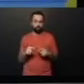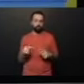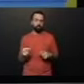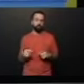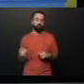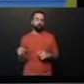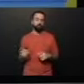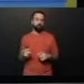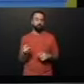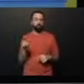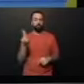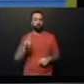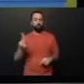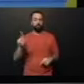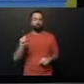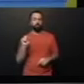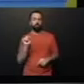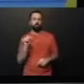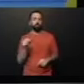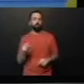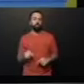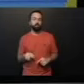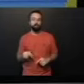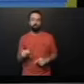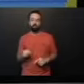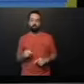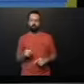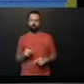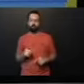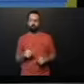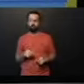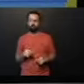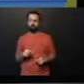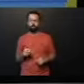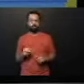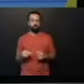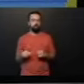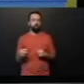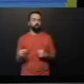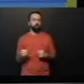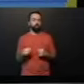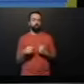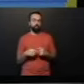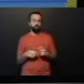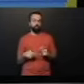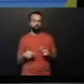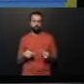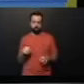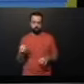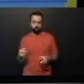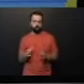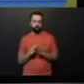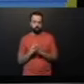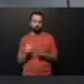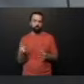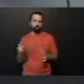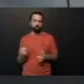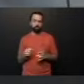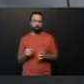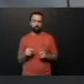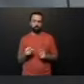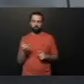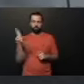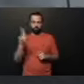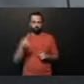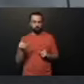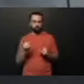as pessoas que indicam os ouvintes, tá? Você está dando uma ordem, um pedido, uma súplica, é